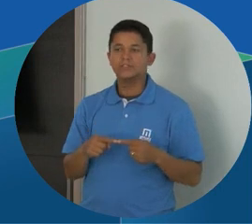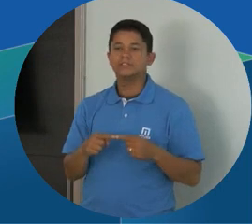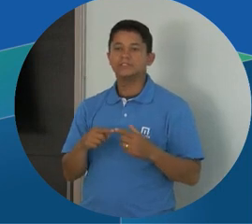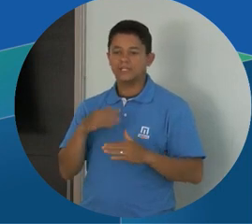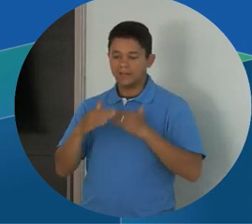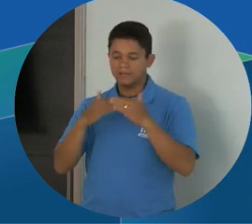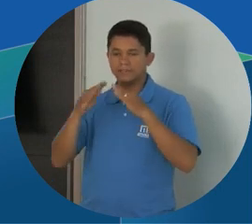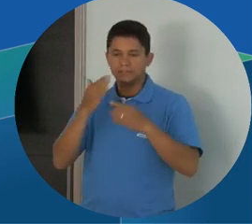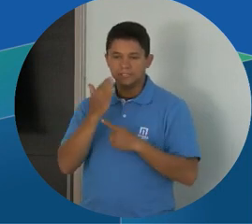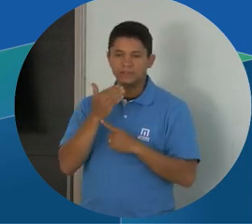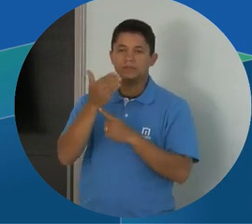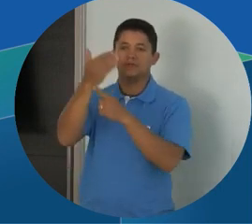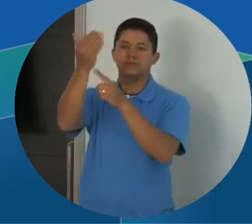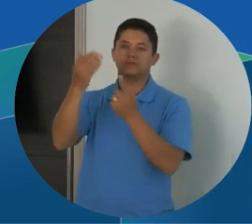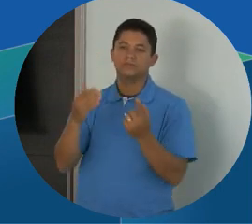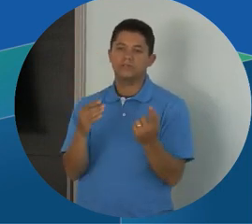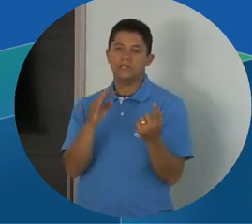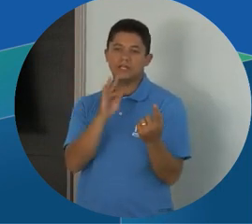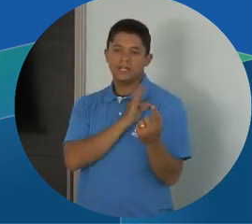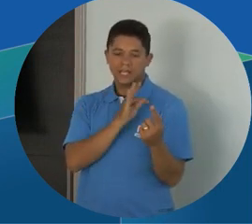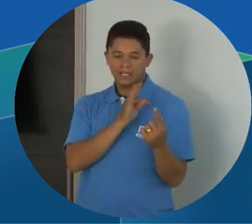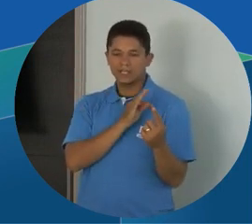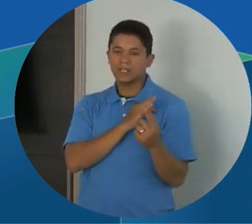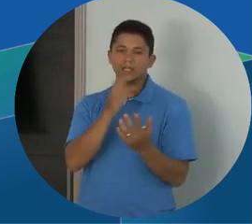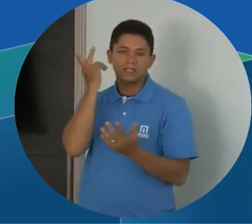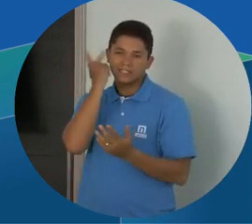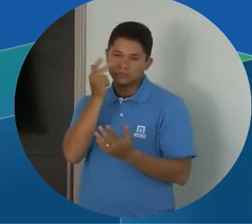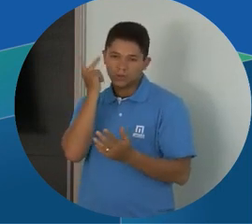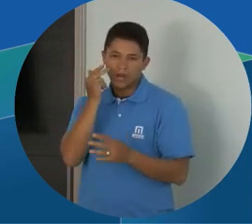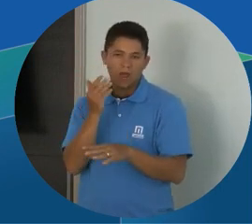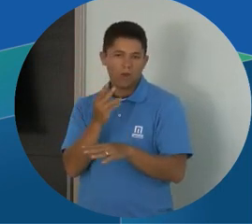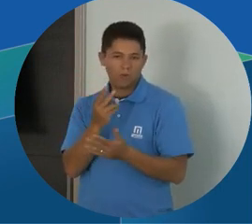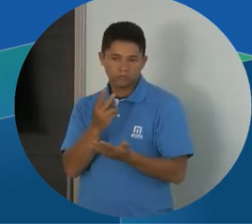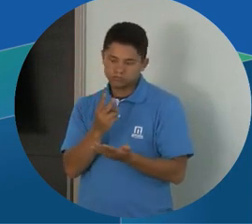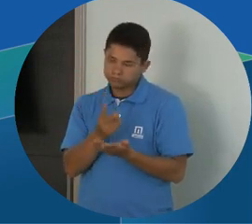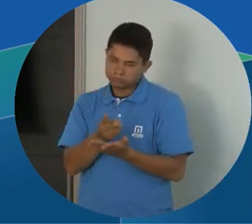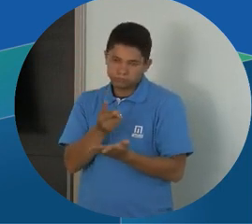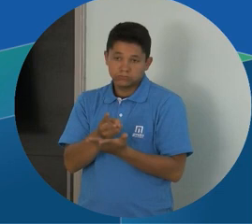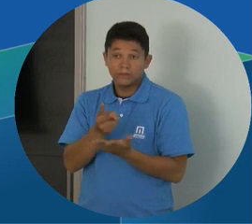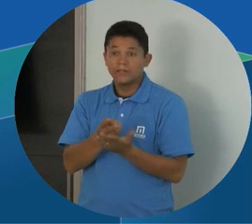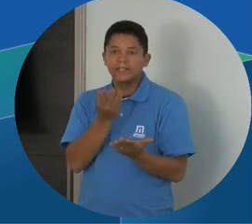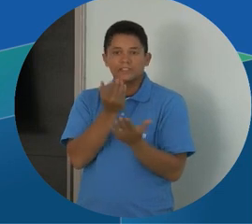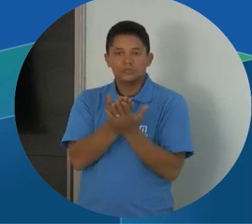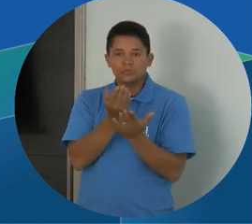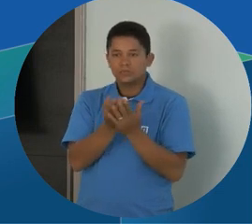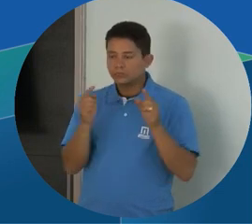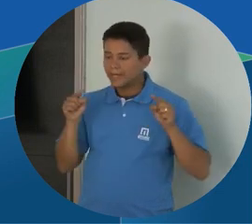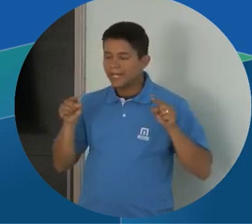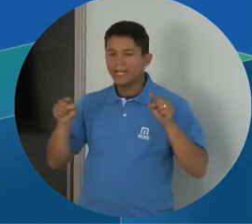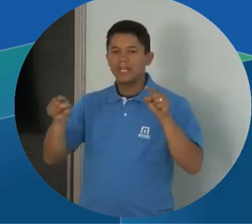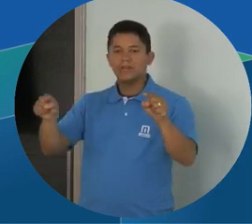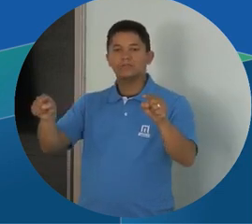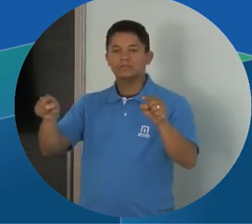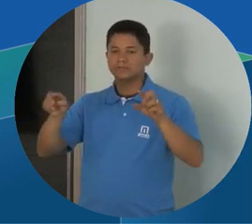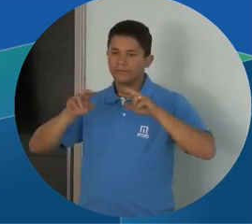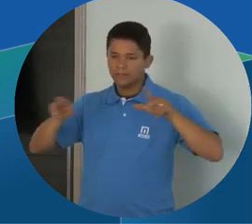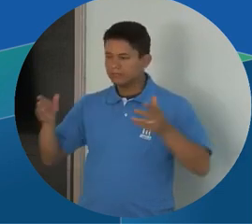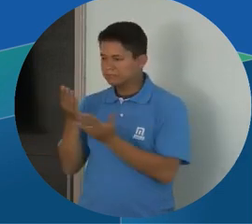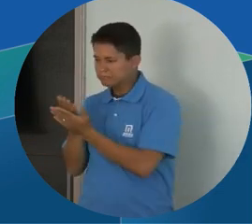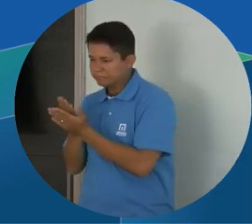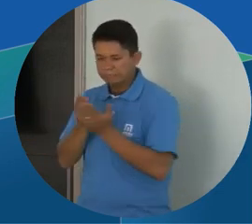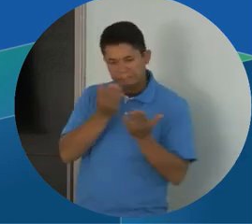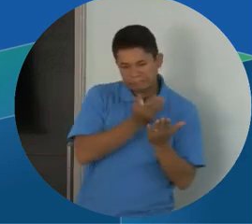técnicas tradicionais, há vários estudos, né, sendo feitos ao mesmo tempo, paralelamente. O mercado não